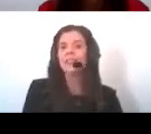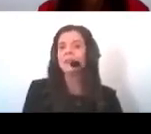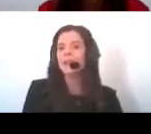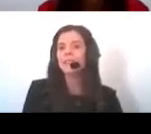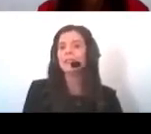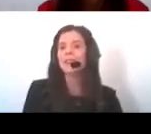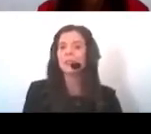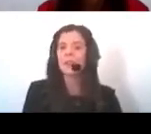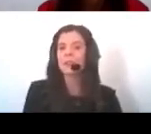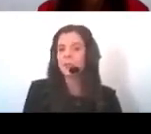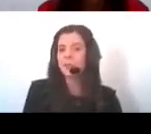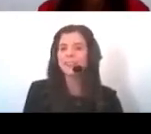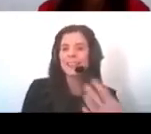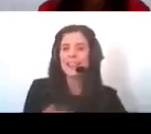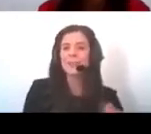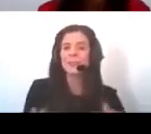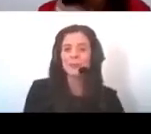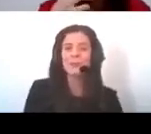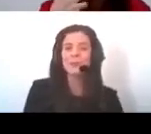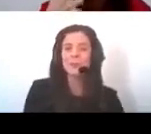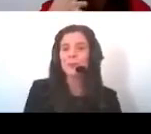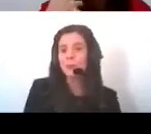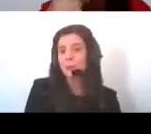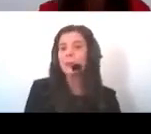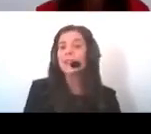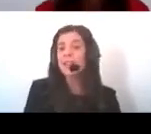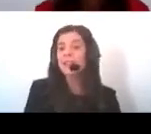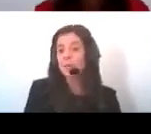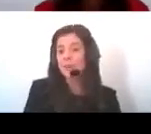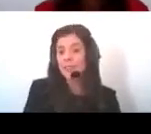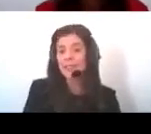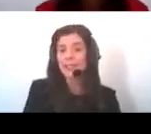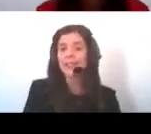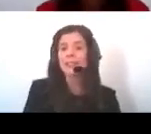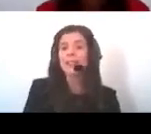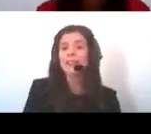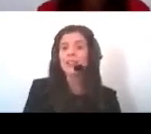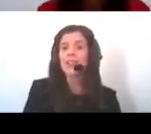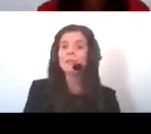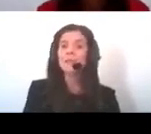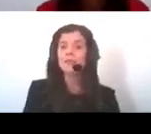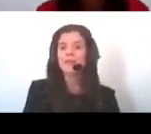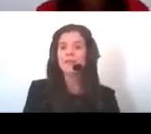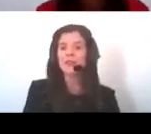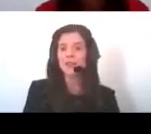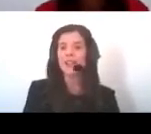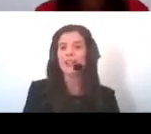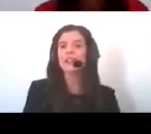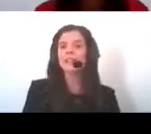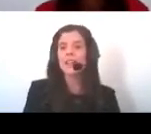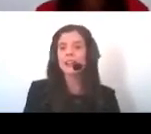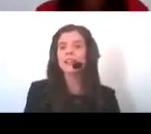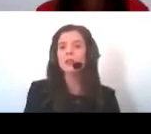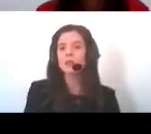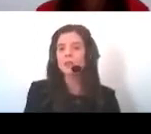quê? Não basta só, eu quero construir lá, construo. Tem que ter uma secretaria que seja responsável em verificar